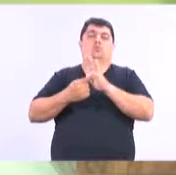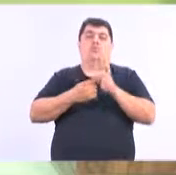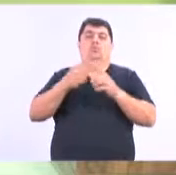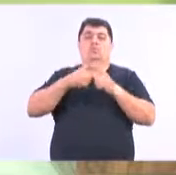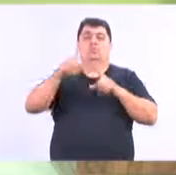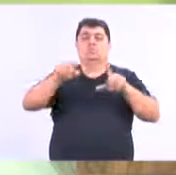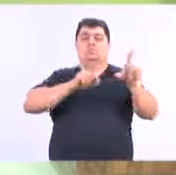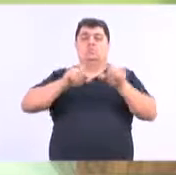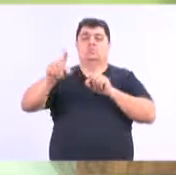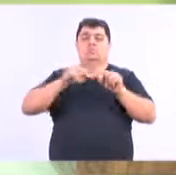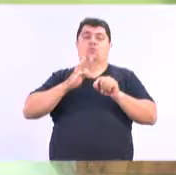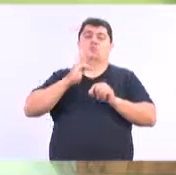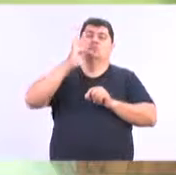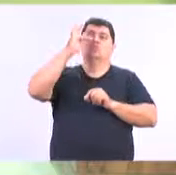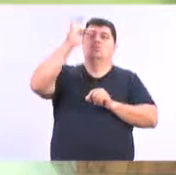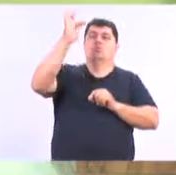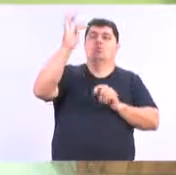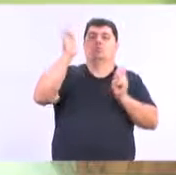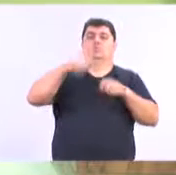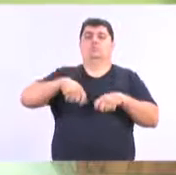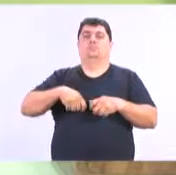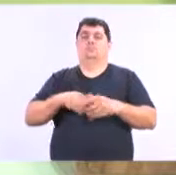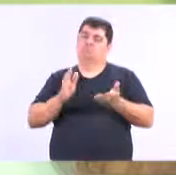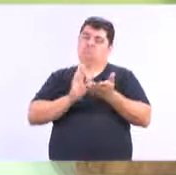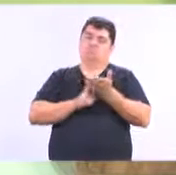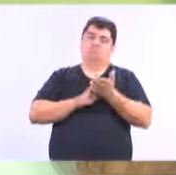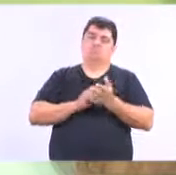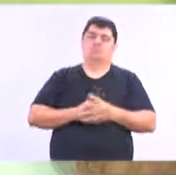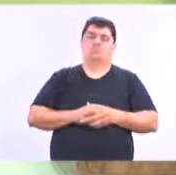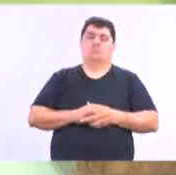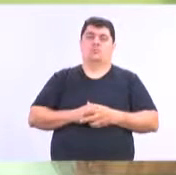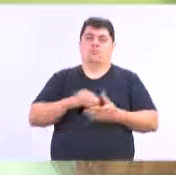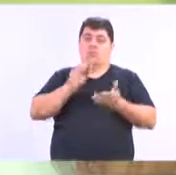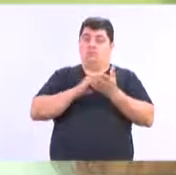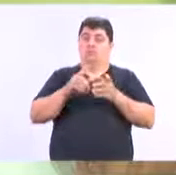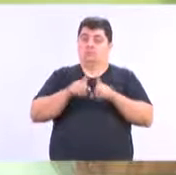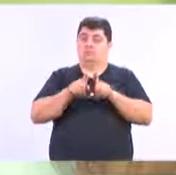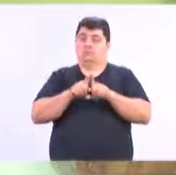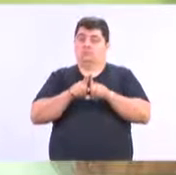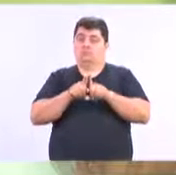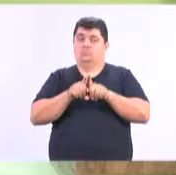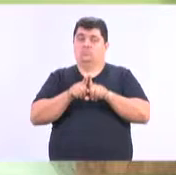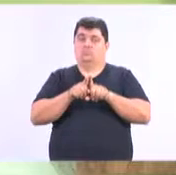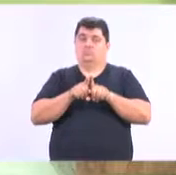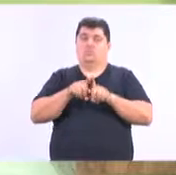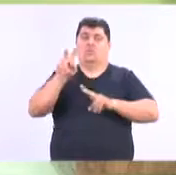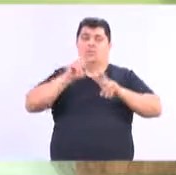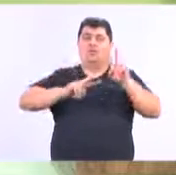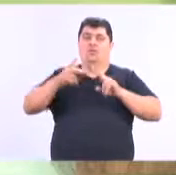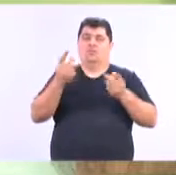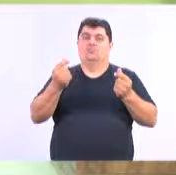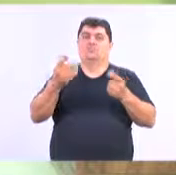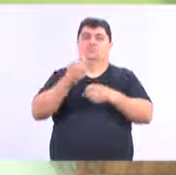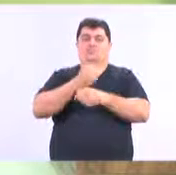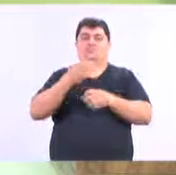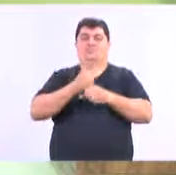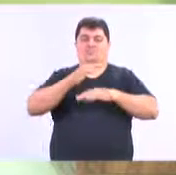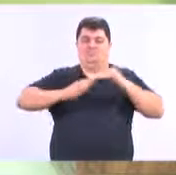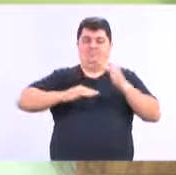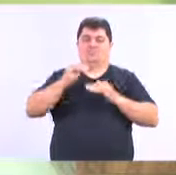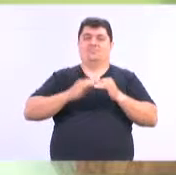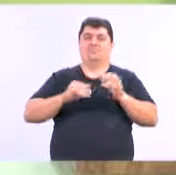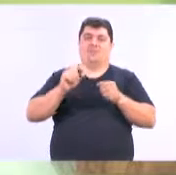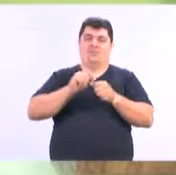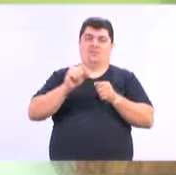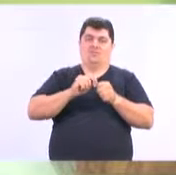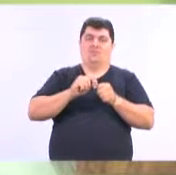tomada de decisões futuras. Muito bem. E ele coloca aqui que ele valoriza o profissional de finanças. Ele diz que é elaborada por